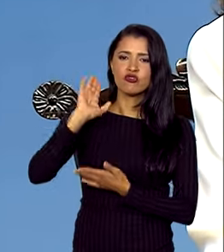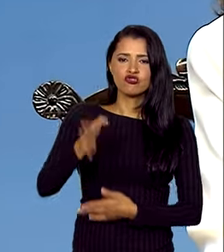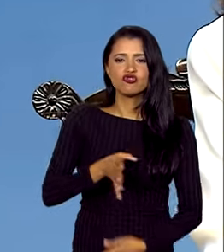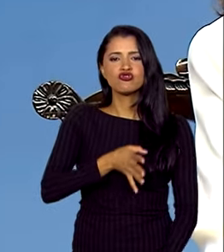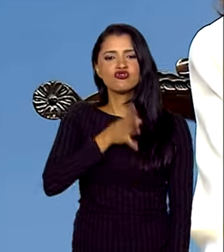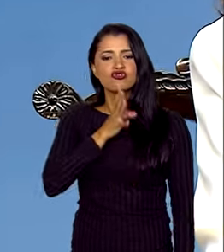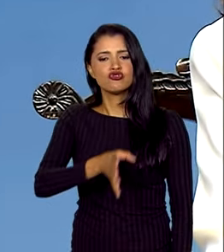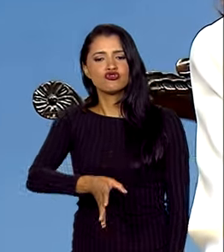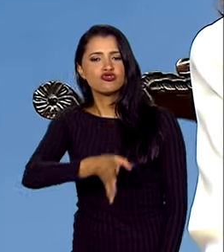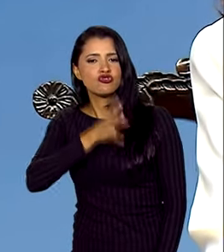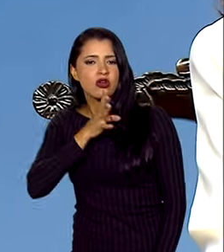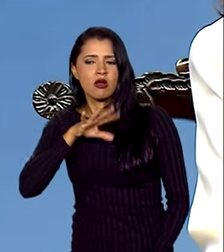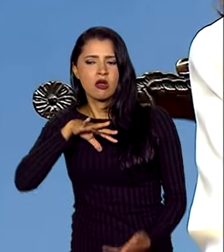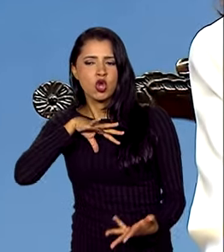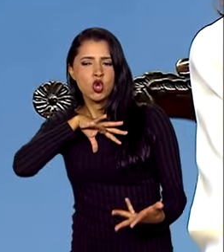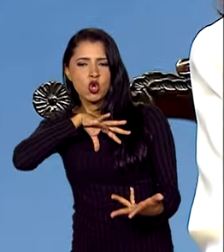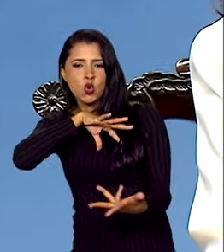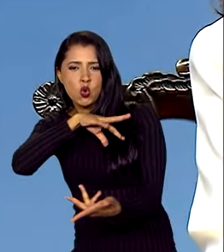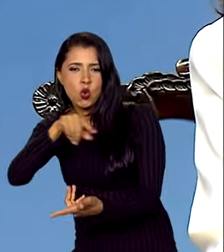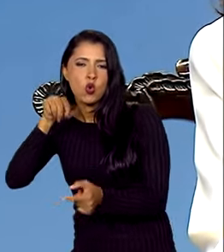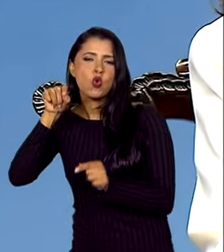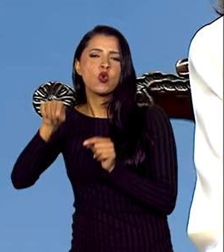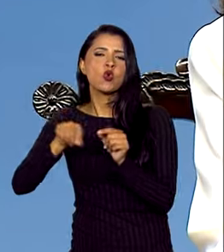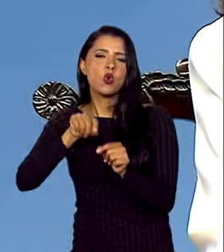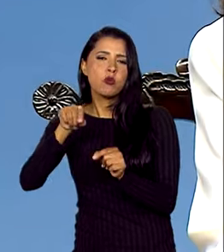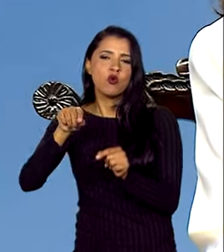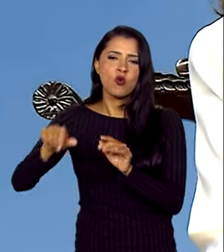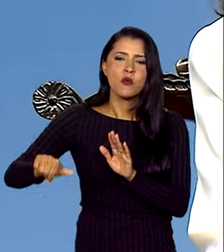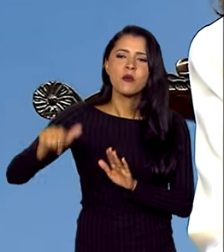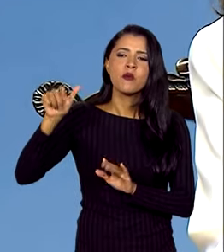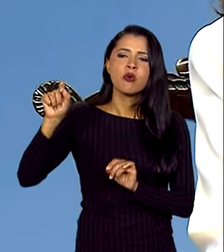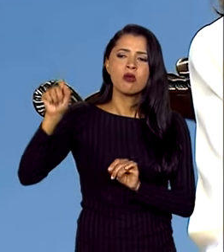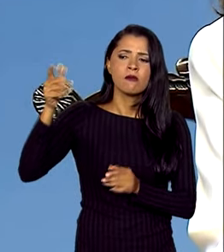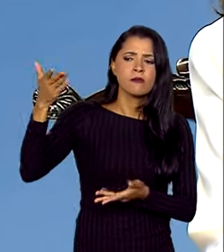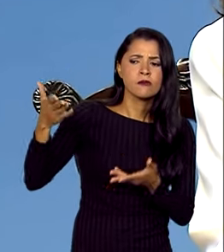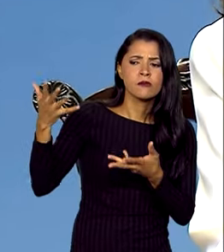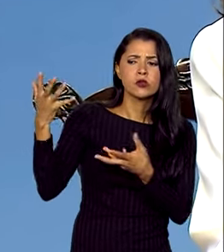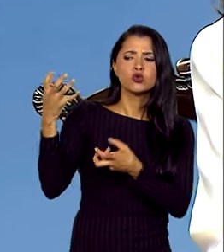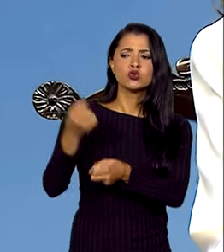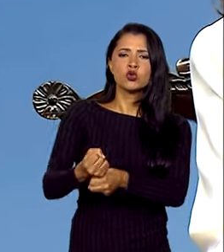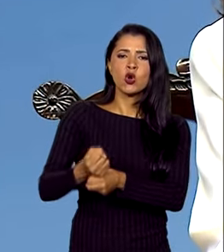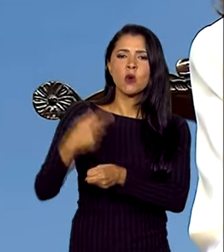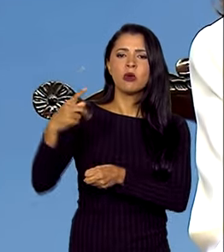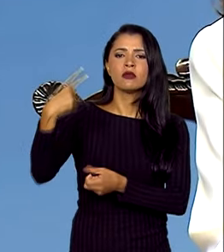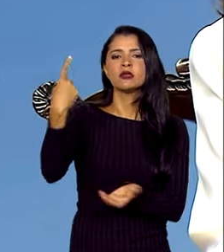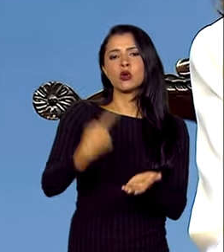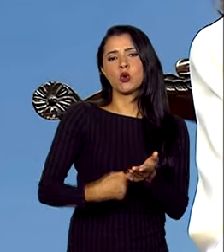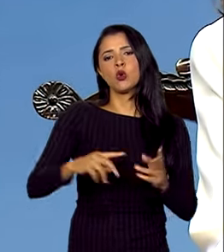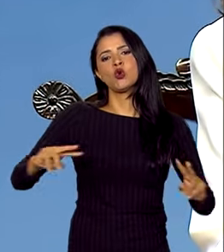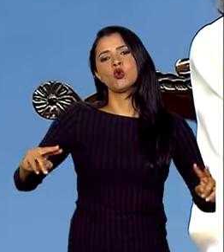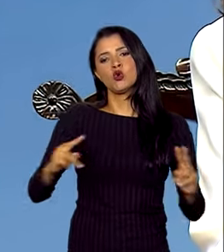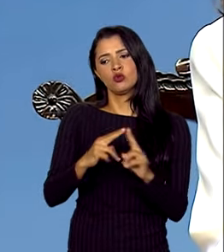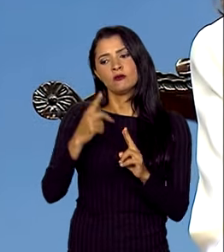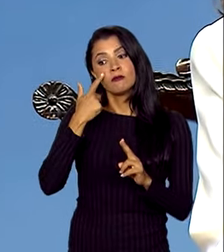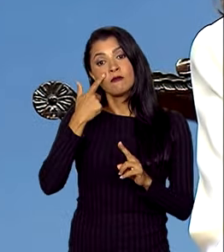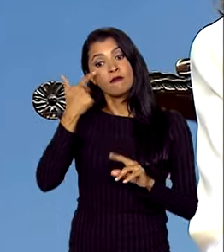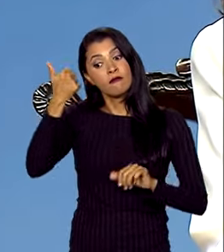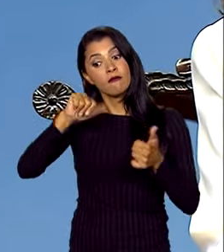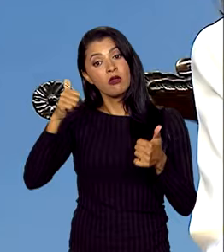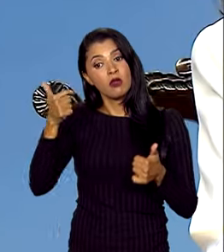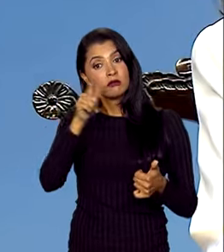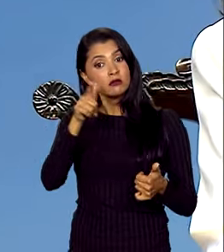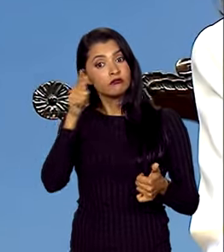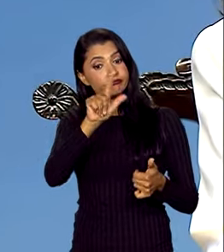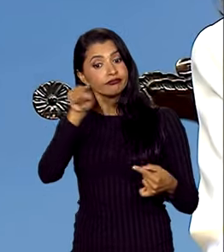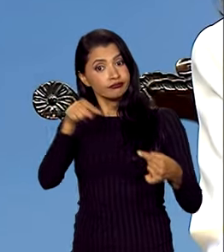como Global Stocktake, que é o primeiro balanço global do Acordo de Paris. Ou seja, nós